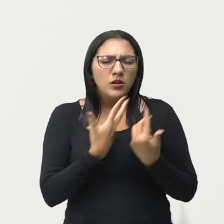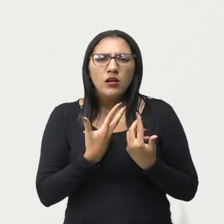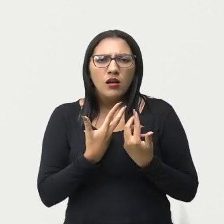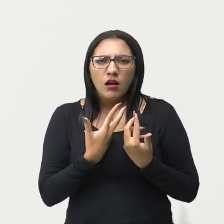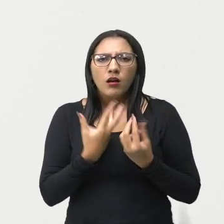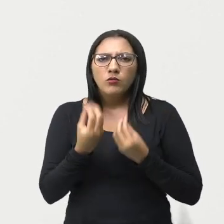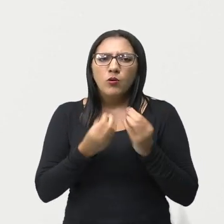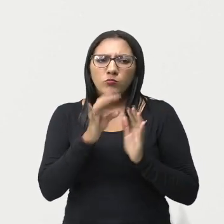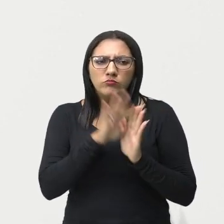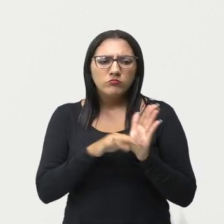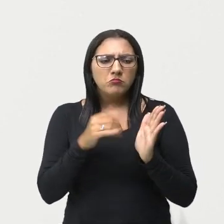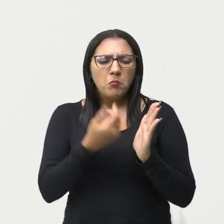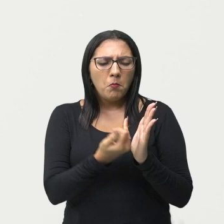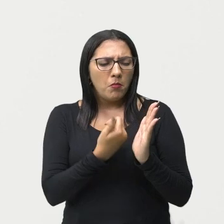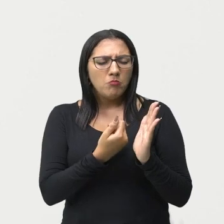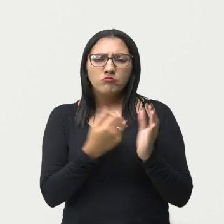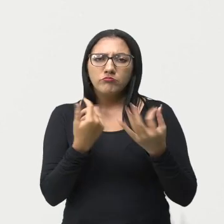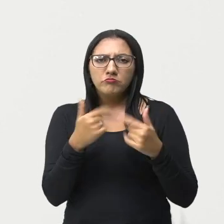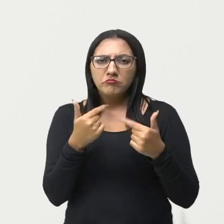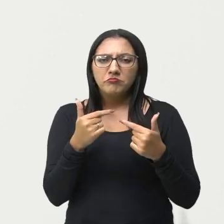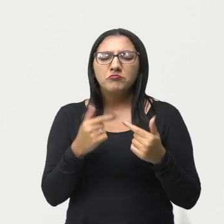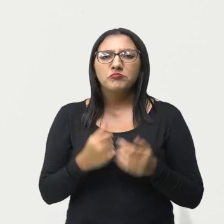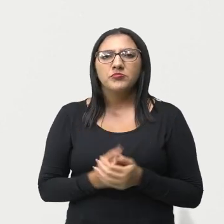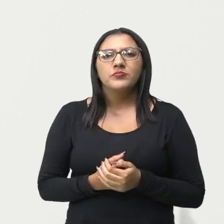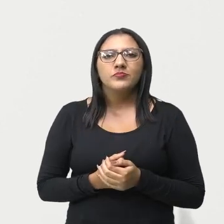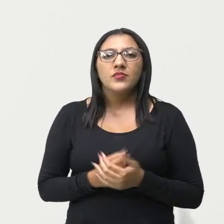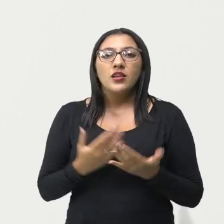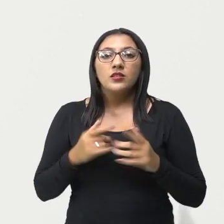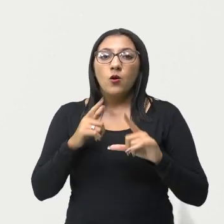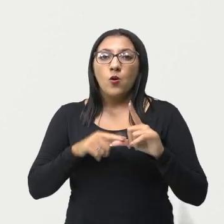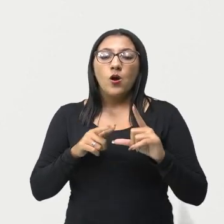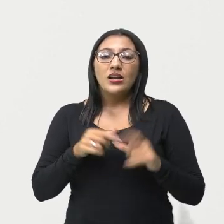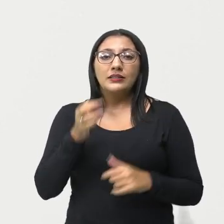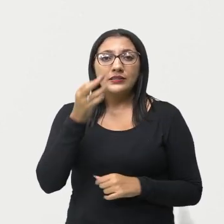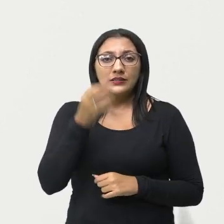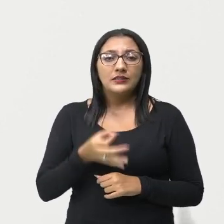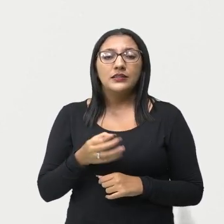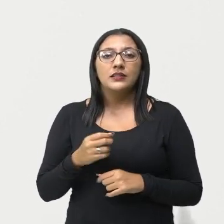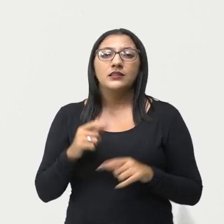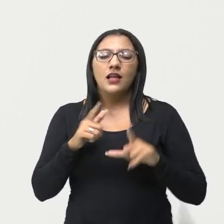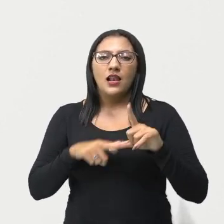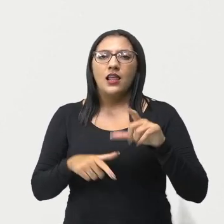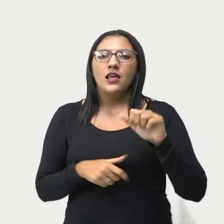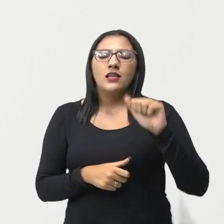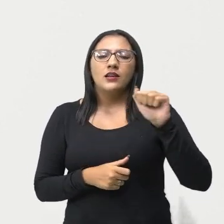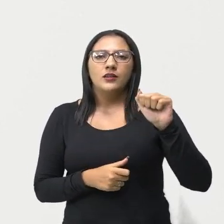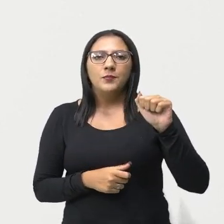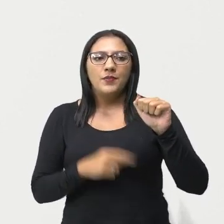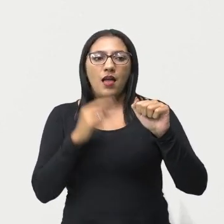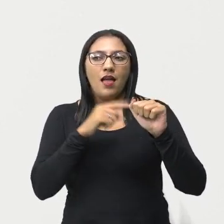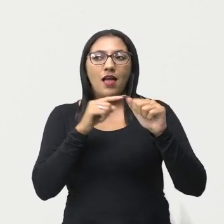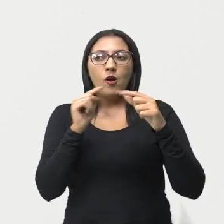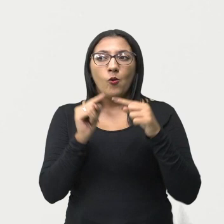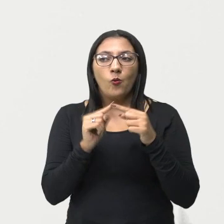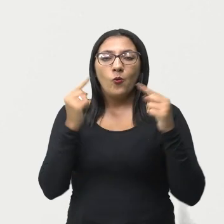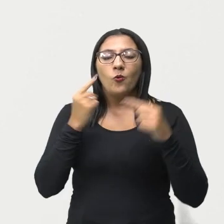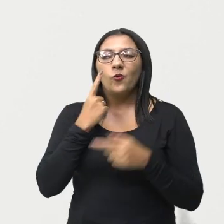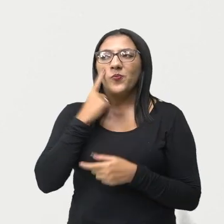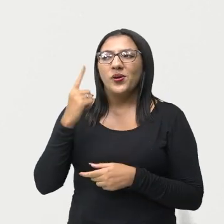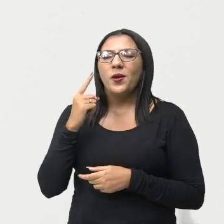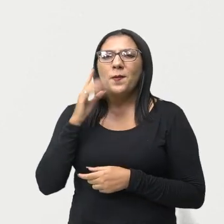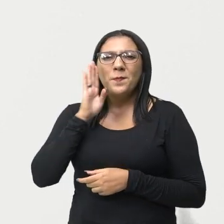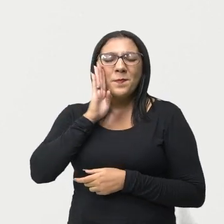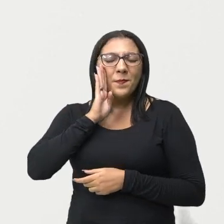doenças dentro do nosso texto. Então, a alternativa correta é a letra A, porque essa daqui é a nossa